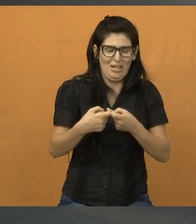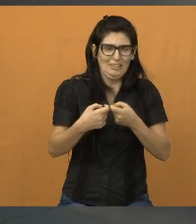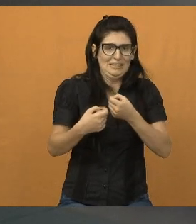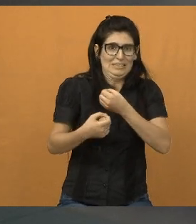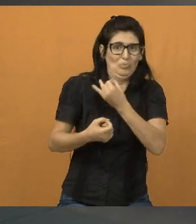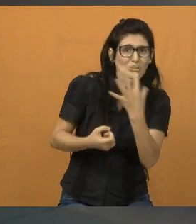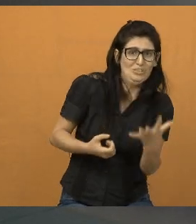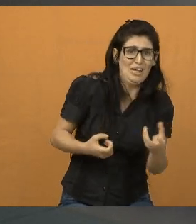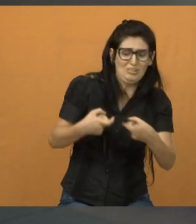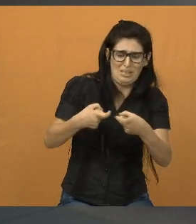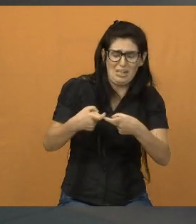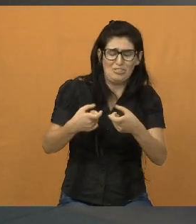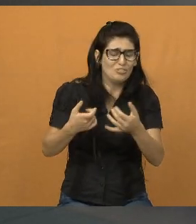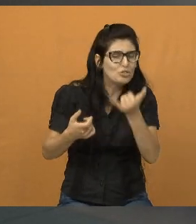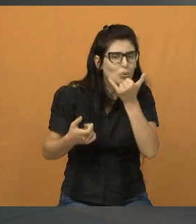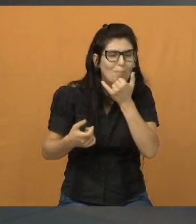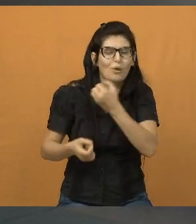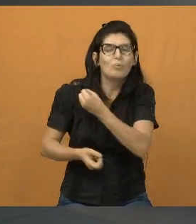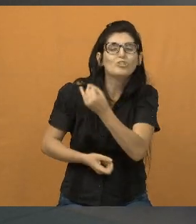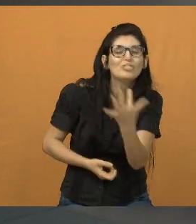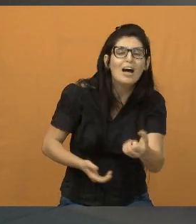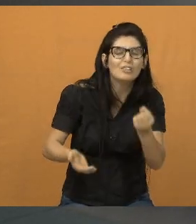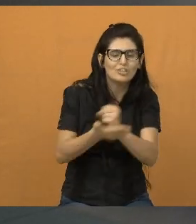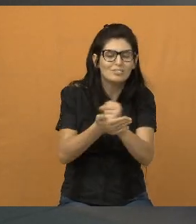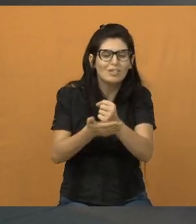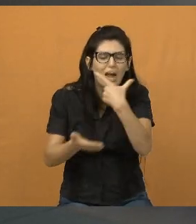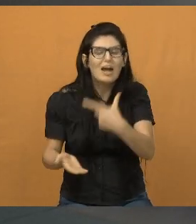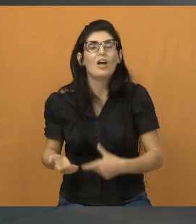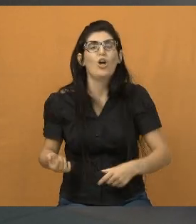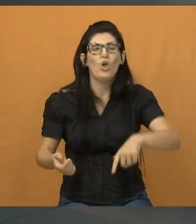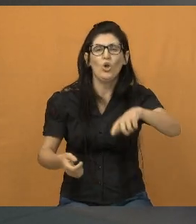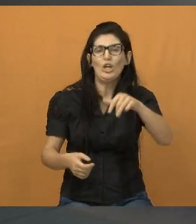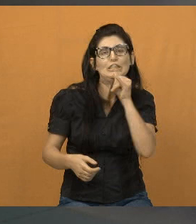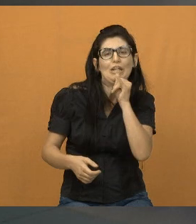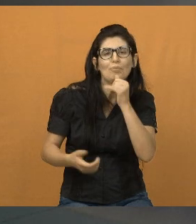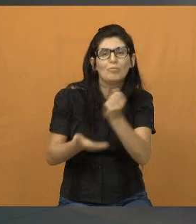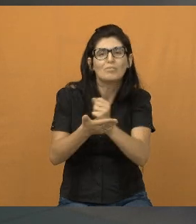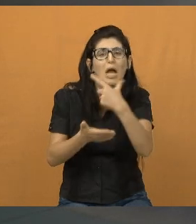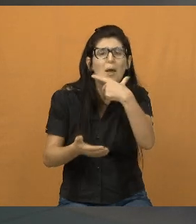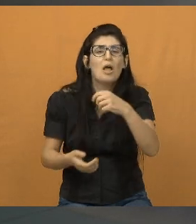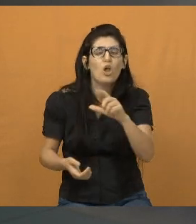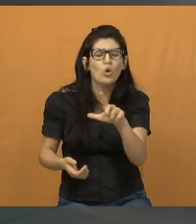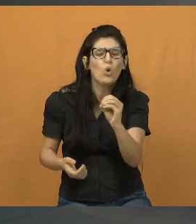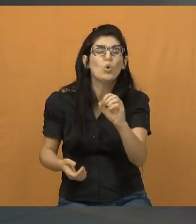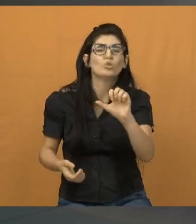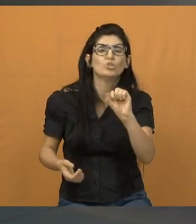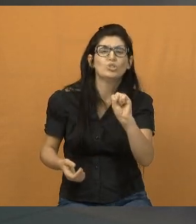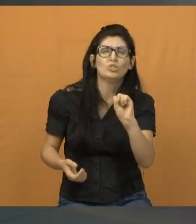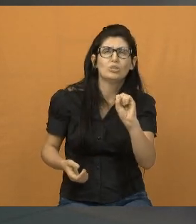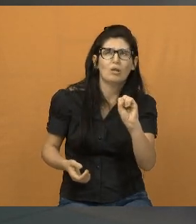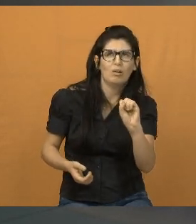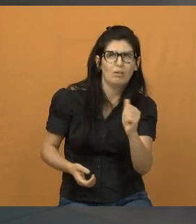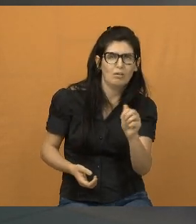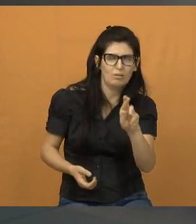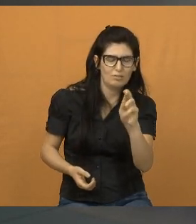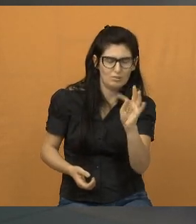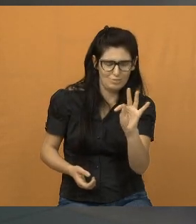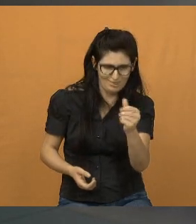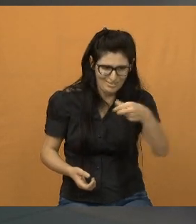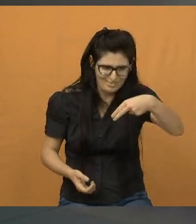quantos procedimentos, quantos exames laboratoriais a gente deixa de fazer, às vezes, por um cogumelo do sol.